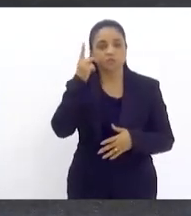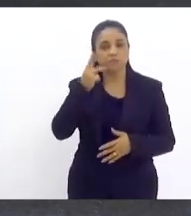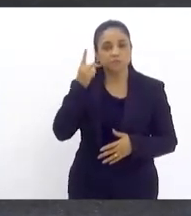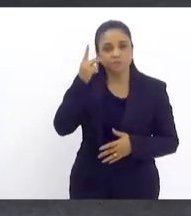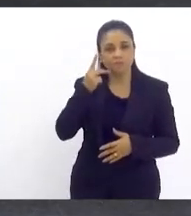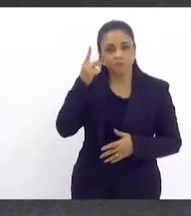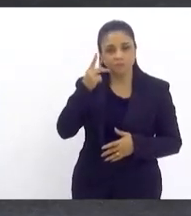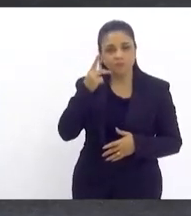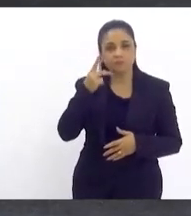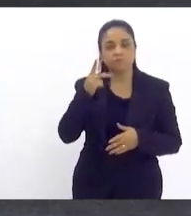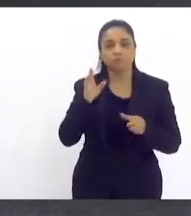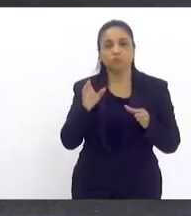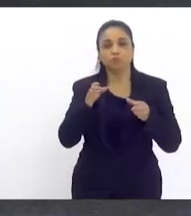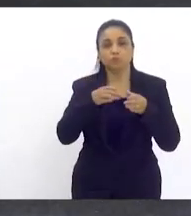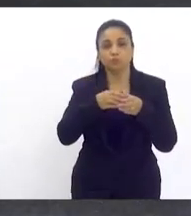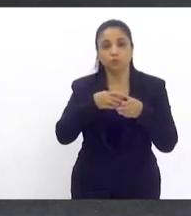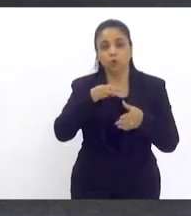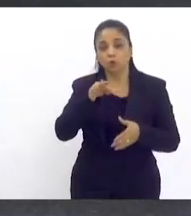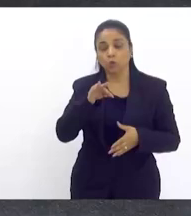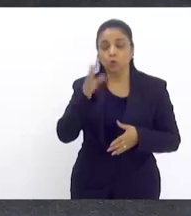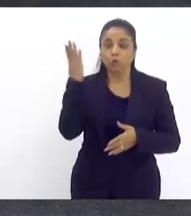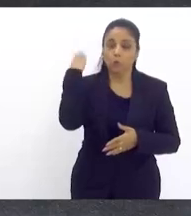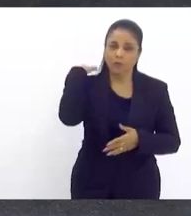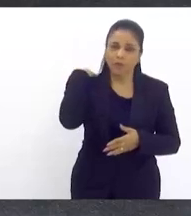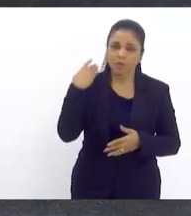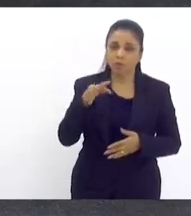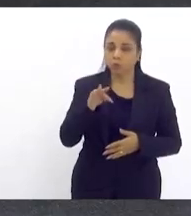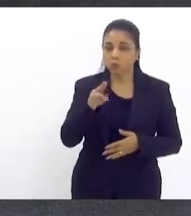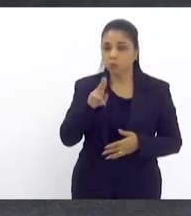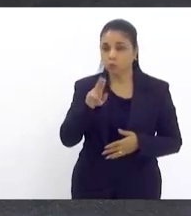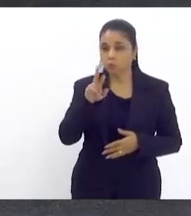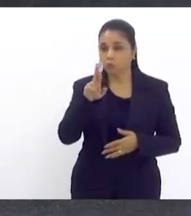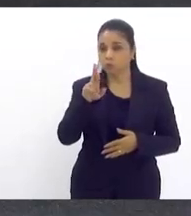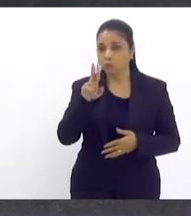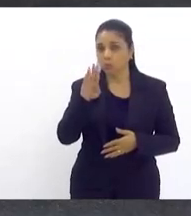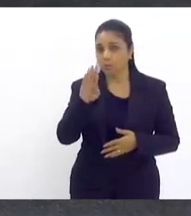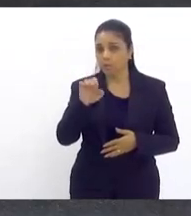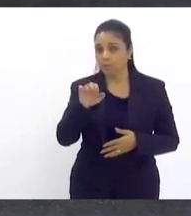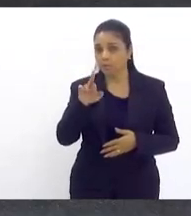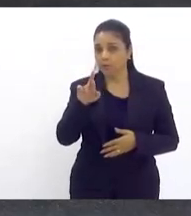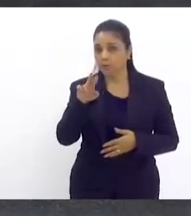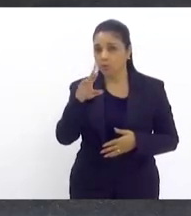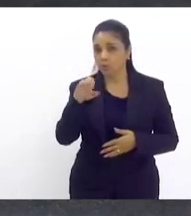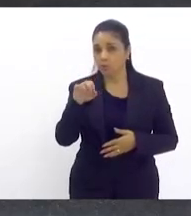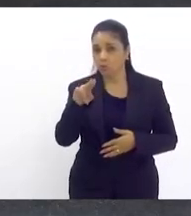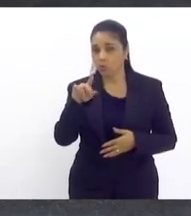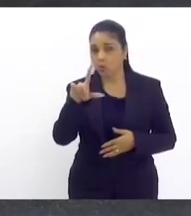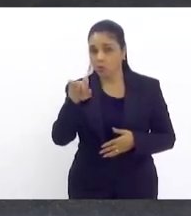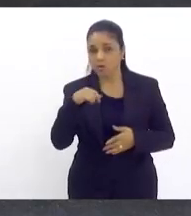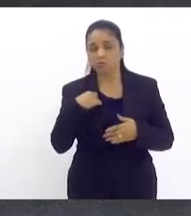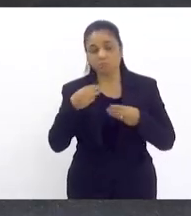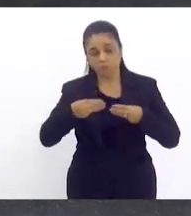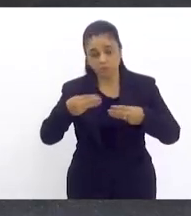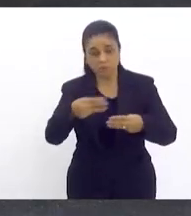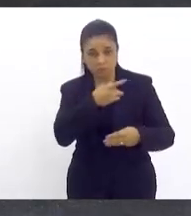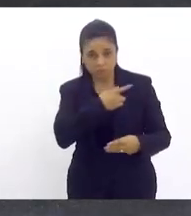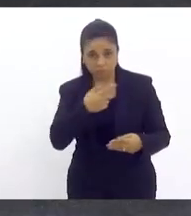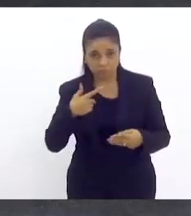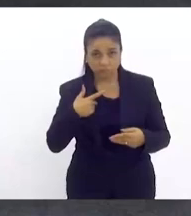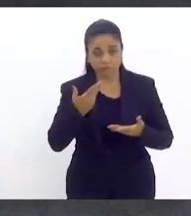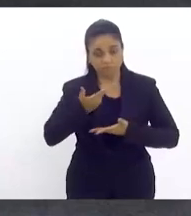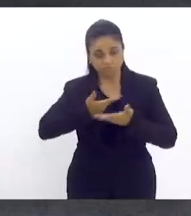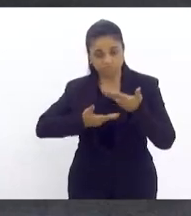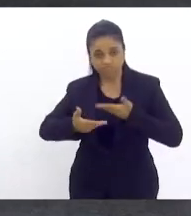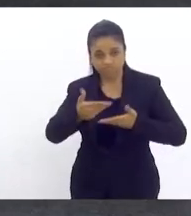da tuberculose que é o mesmo Exemplo né o governo federal Ministério da Saúde fez um comitê interministerial